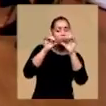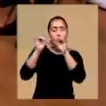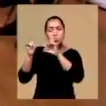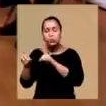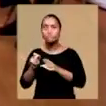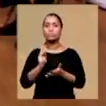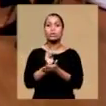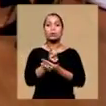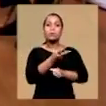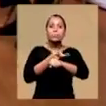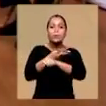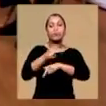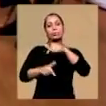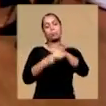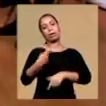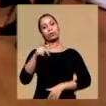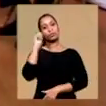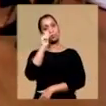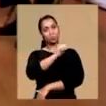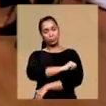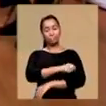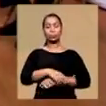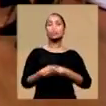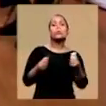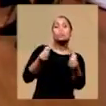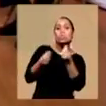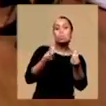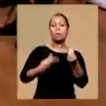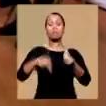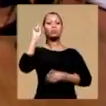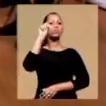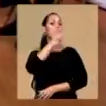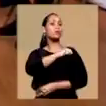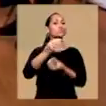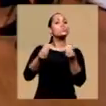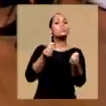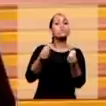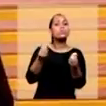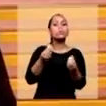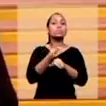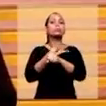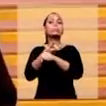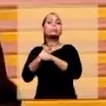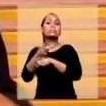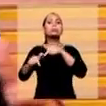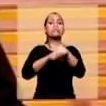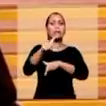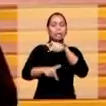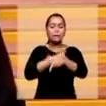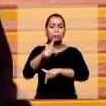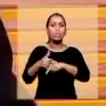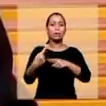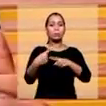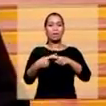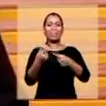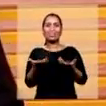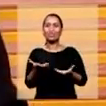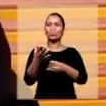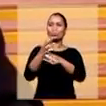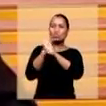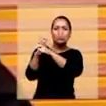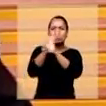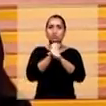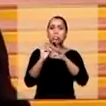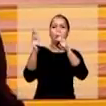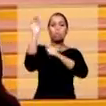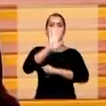diariamente, ativamente, a procura de emprego aqui em São José do Rio Preto. Como é que está a nossa cidade, a procura? Perto desses números nacionais,